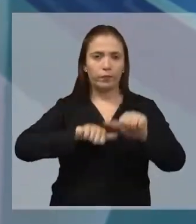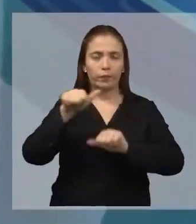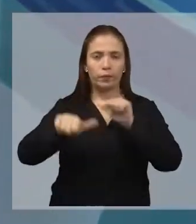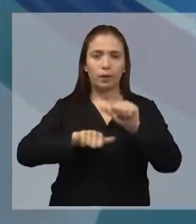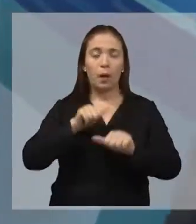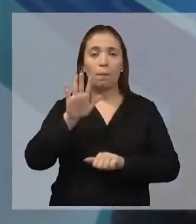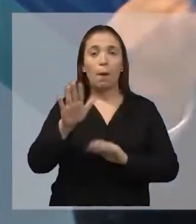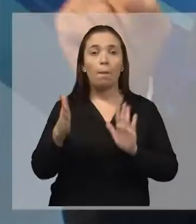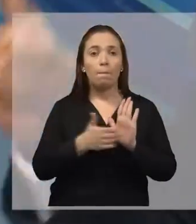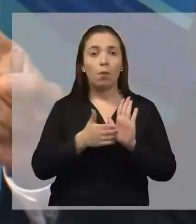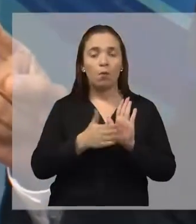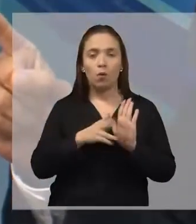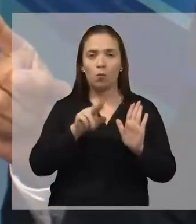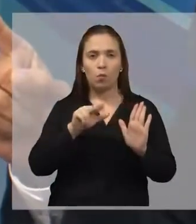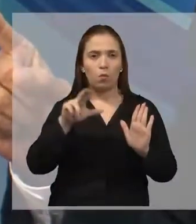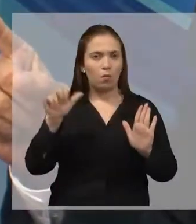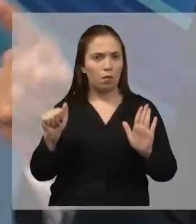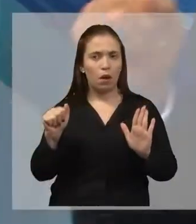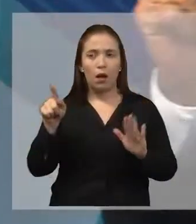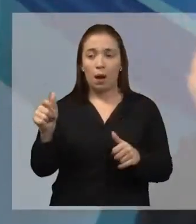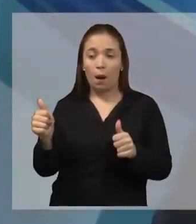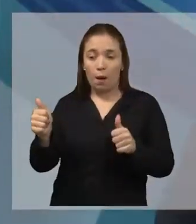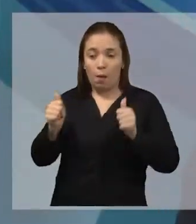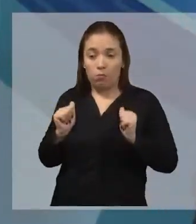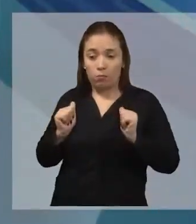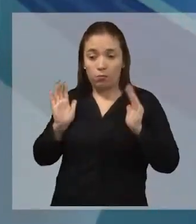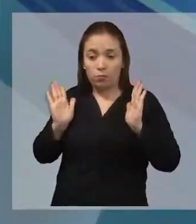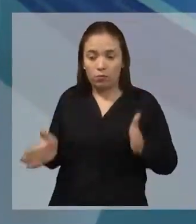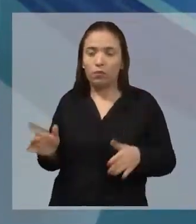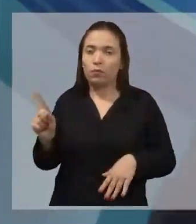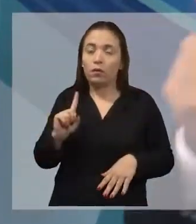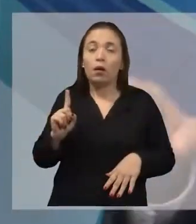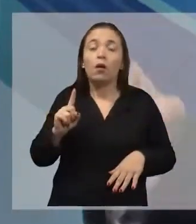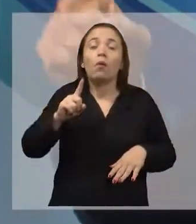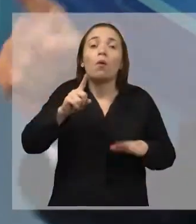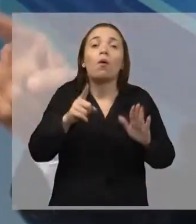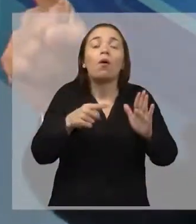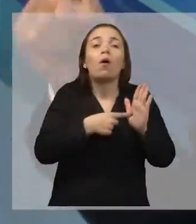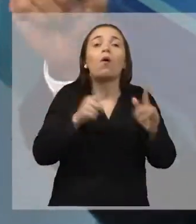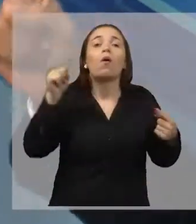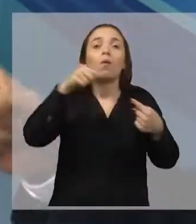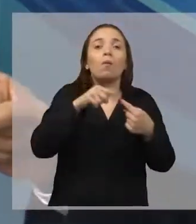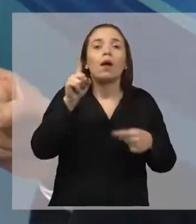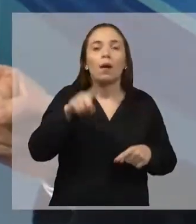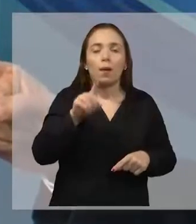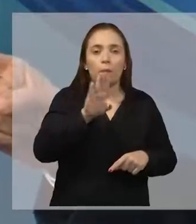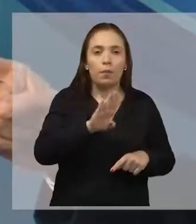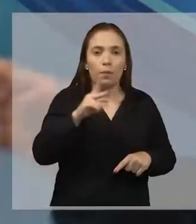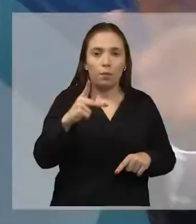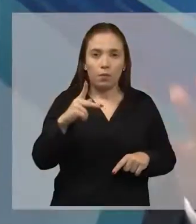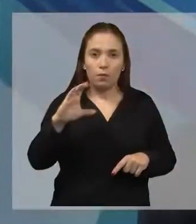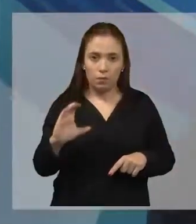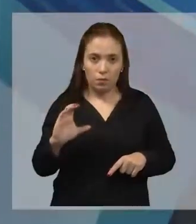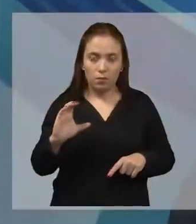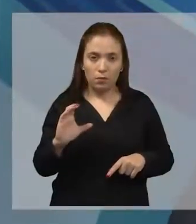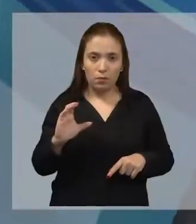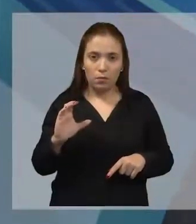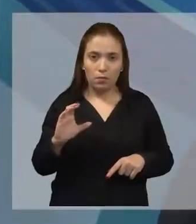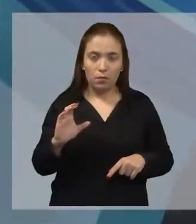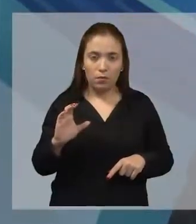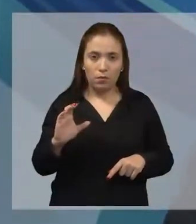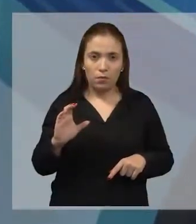o sistema passa por isso. Mas essa que está aí, que não foi discutido, que não se abriu discussão, que não se trouxe, que